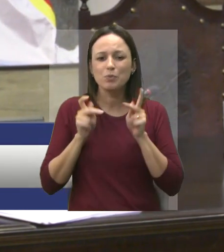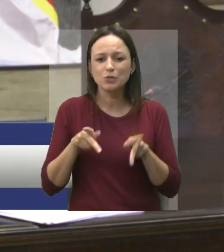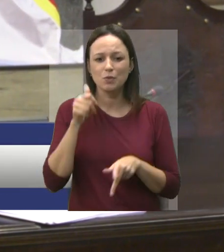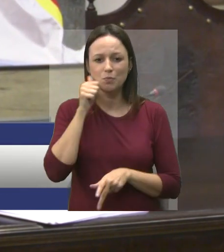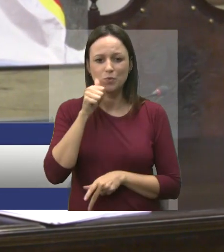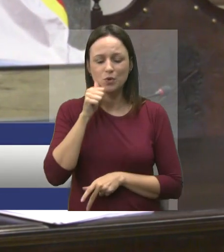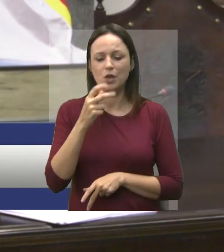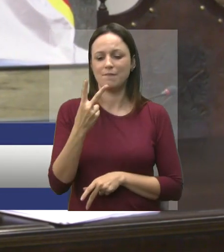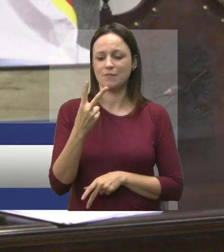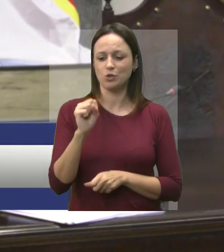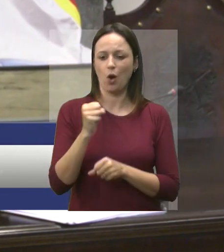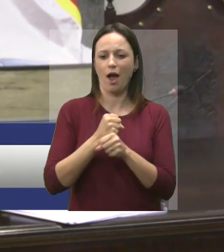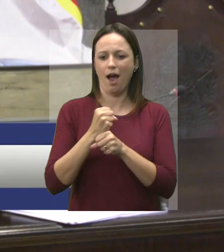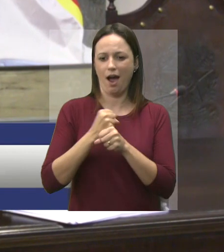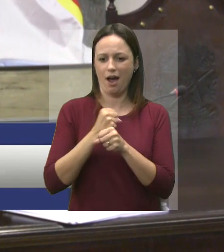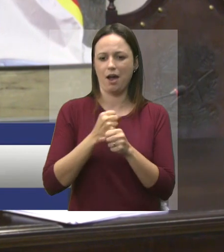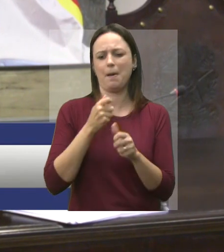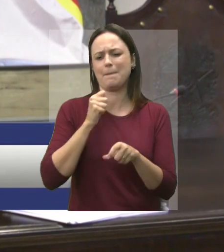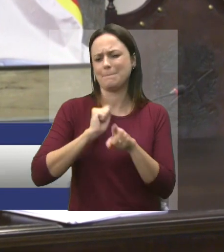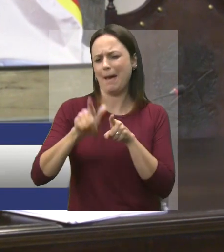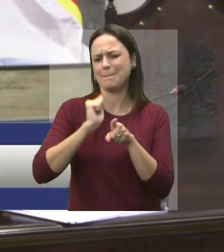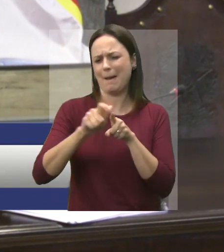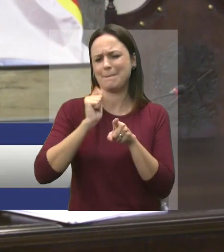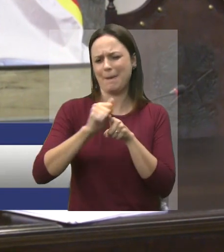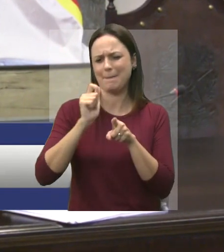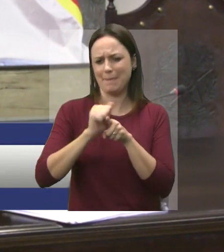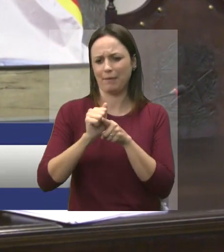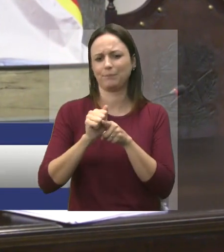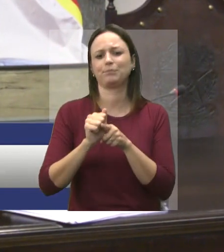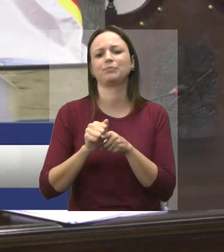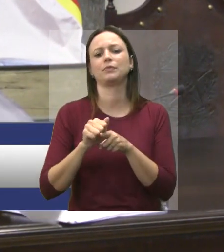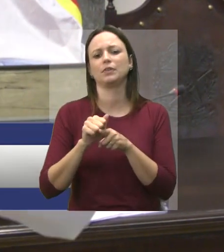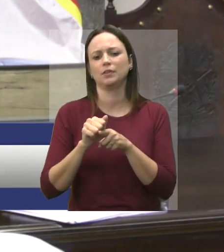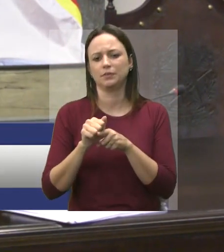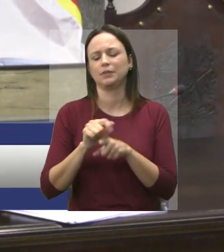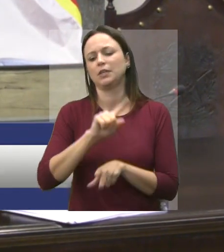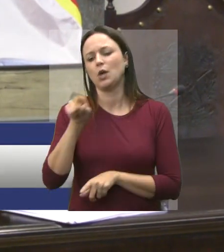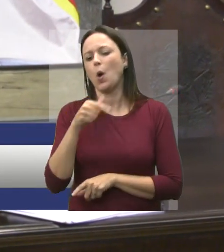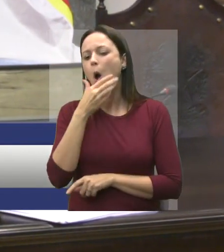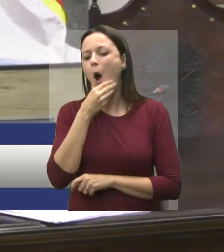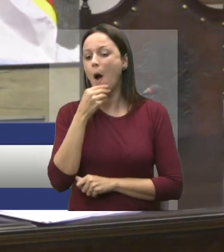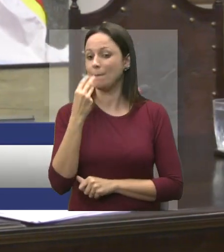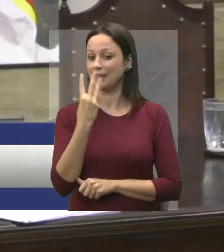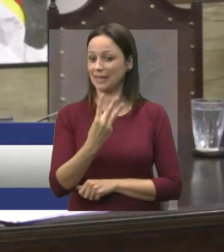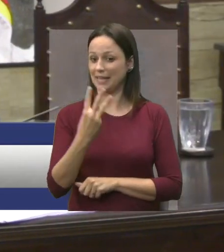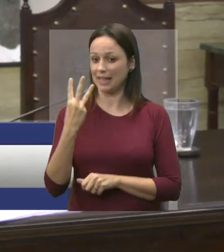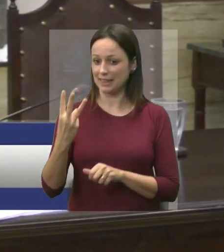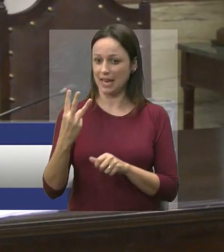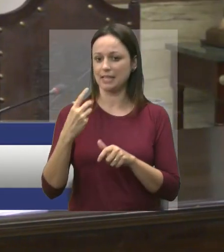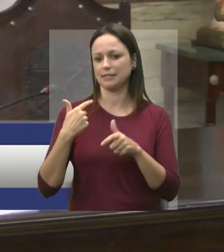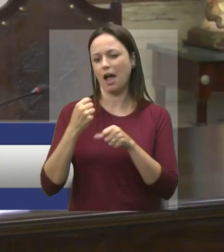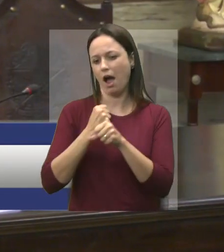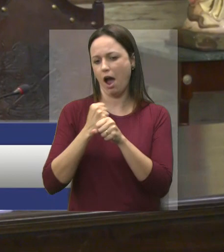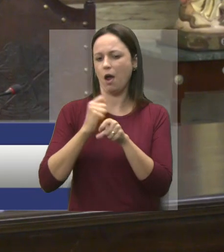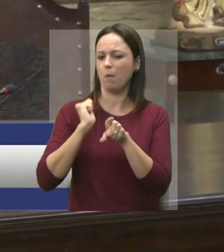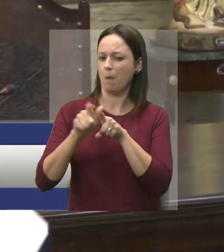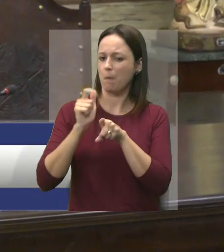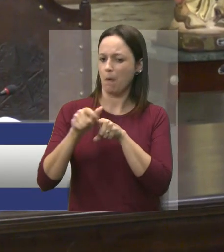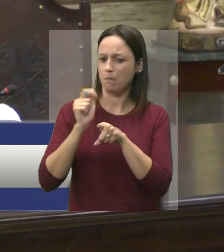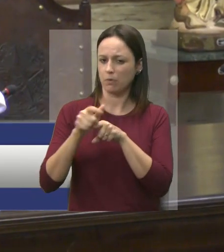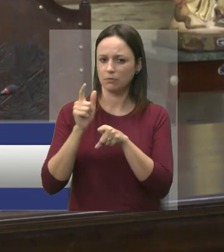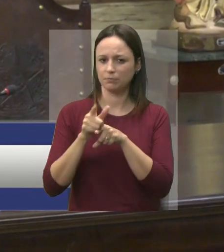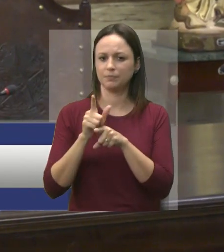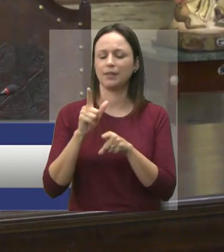anos de tempo de contribuição e 33, e homens com 33 anos, existe